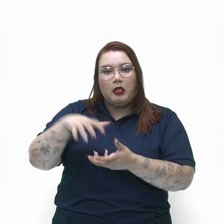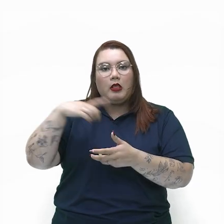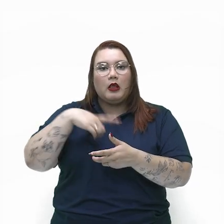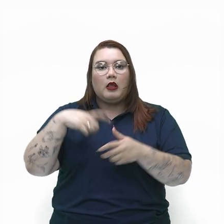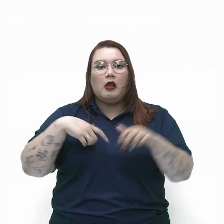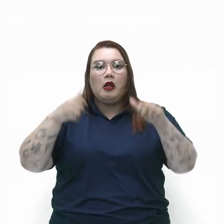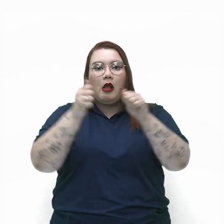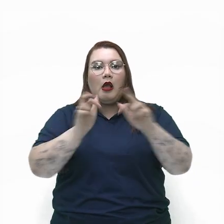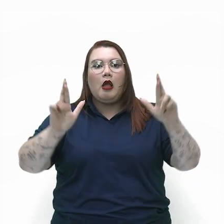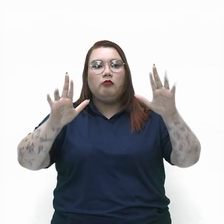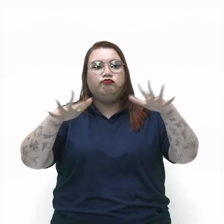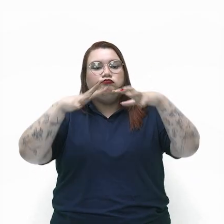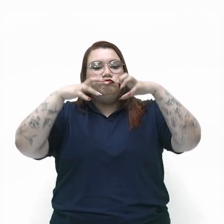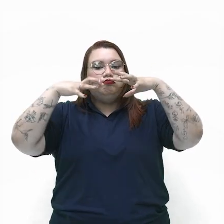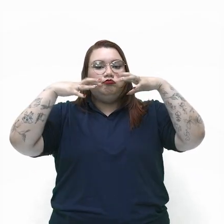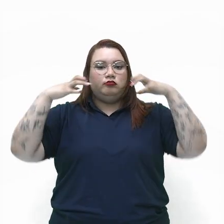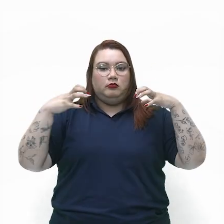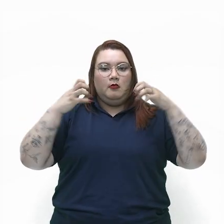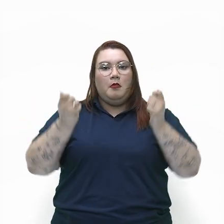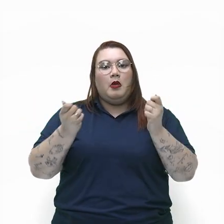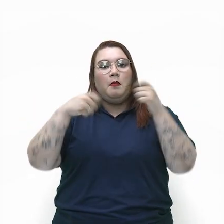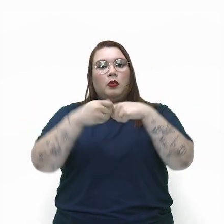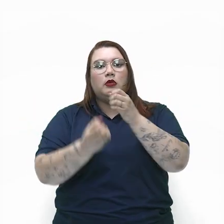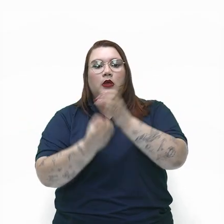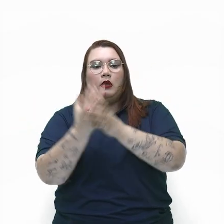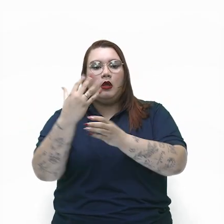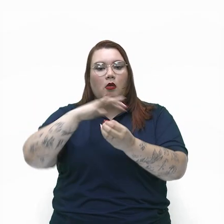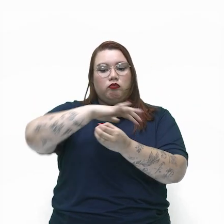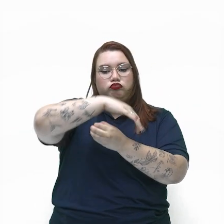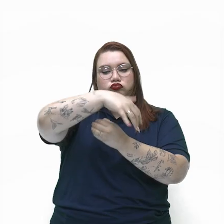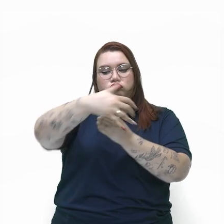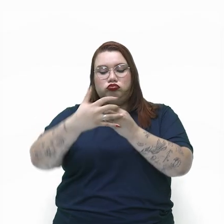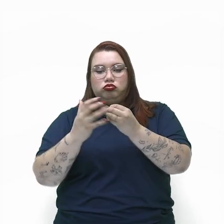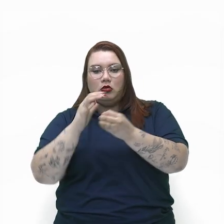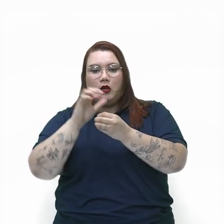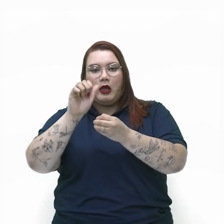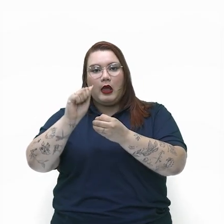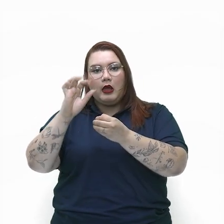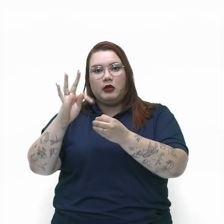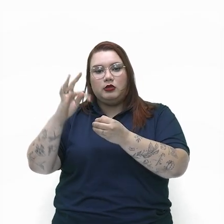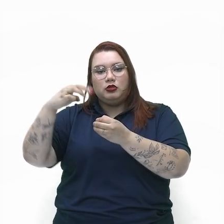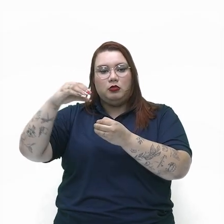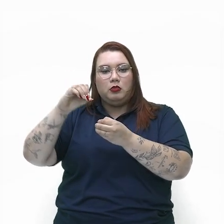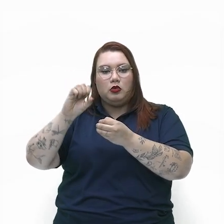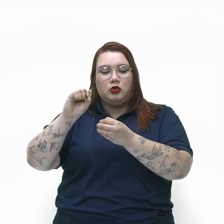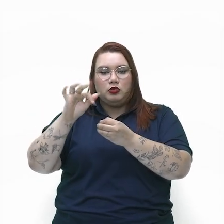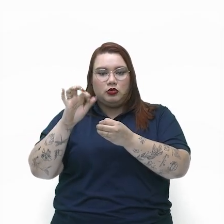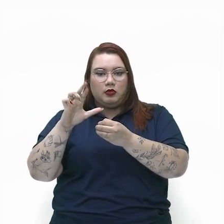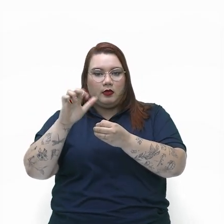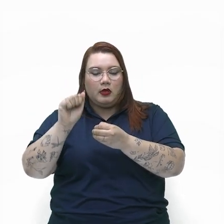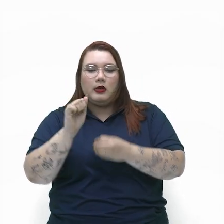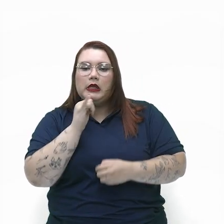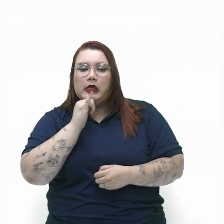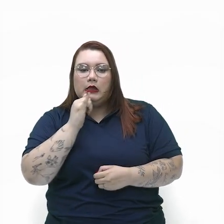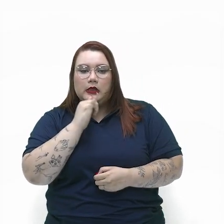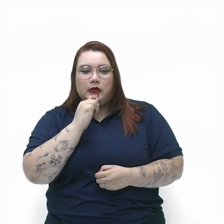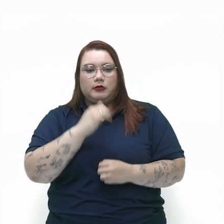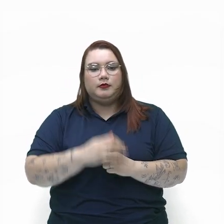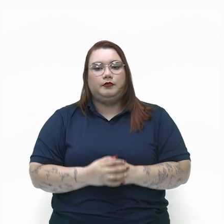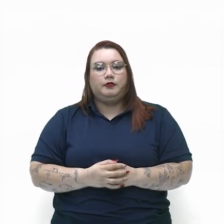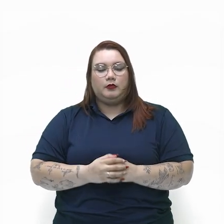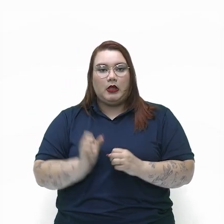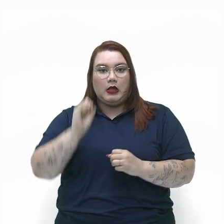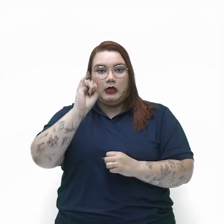né? Para poder haver a formação da atmosfera. É como analisar a respiração de alguém. Quando o